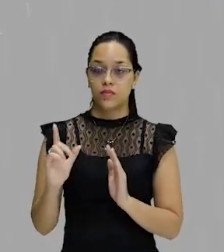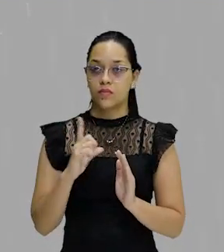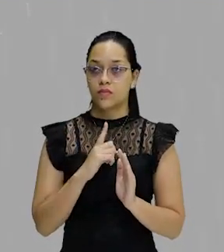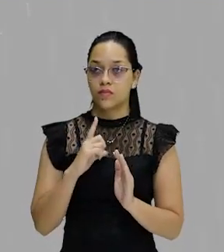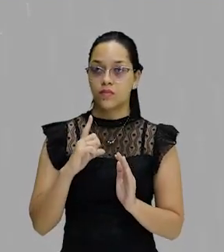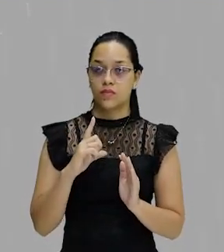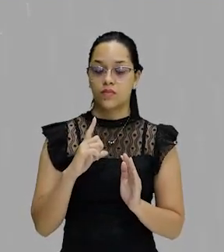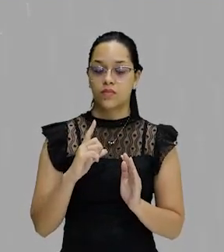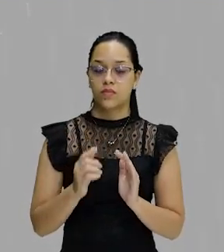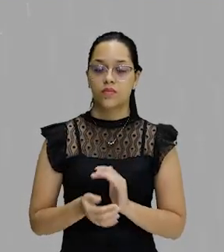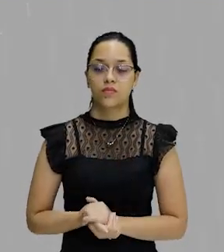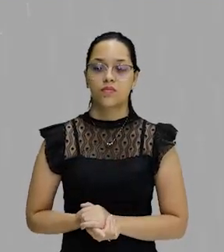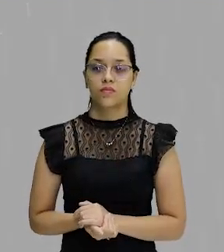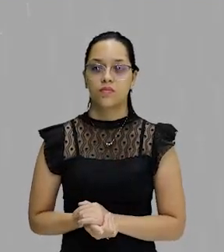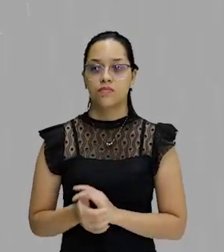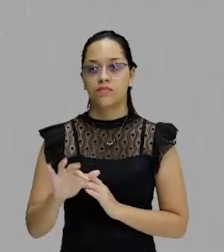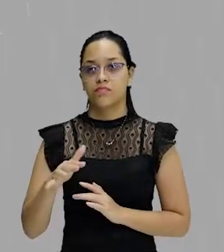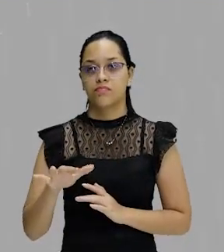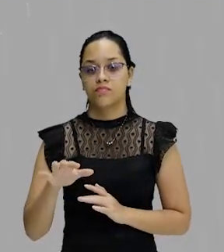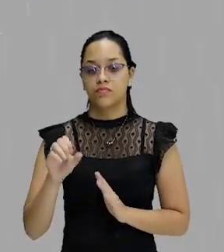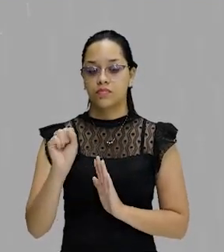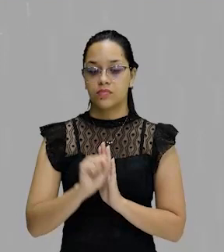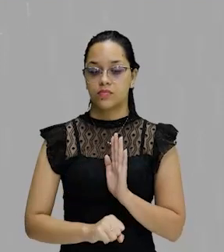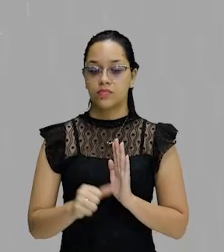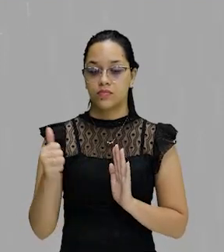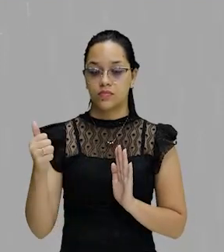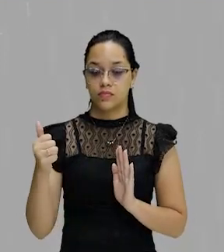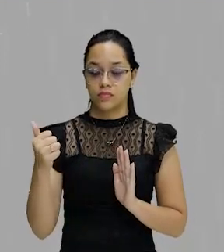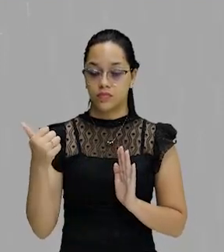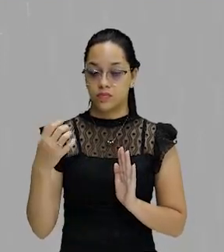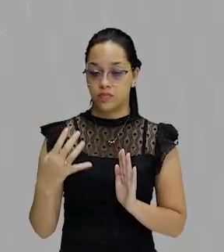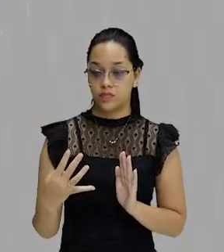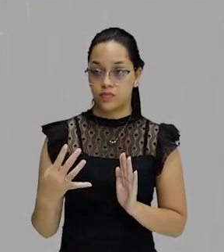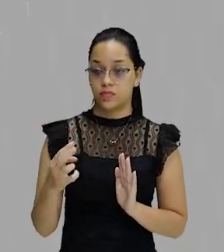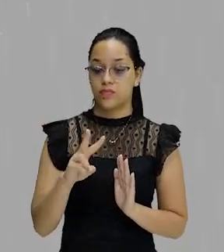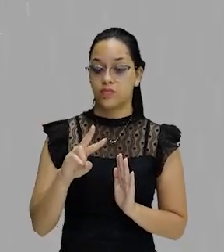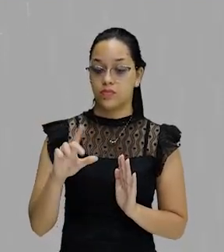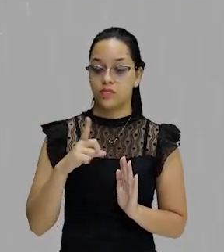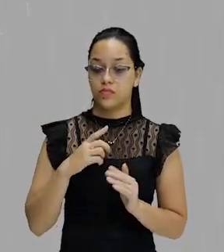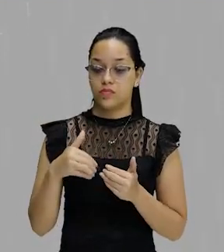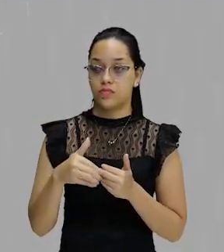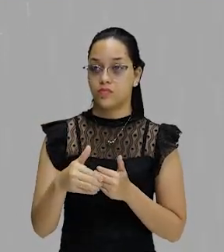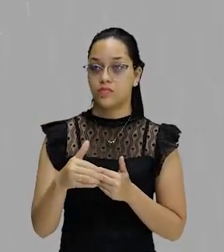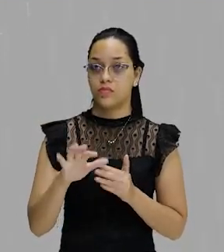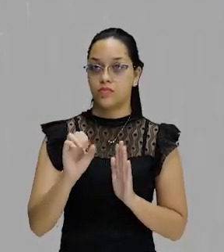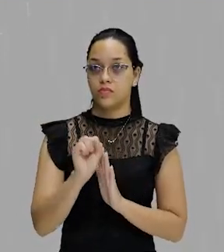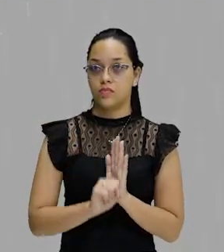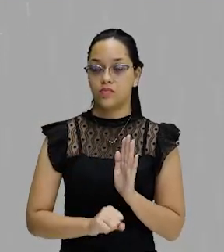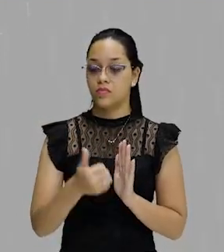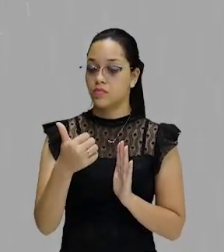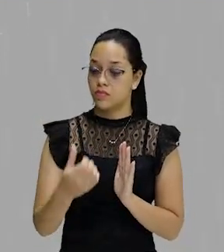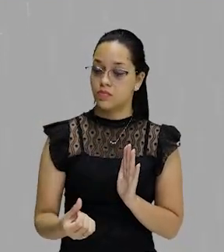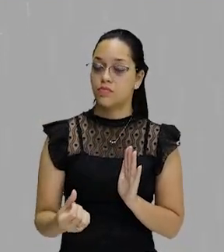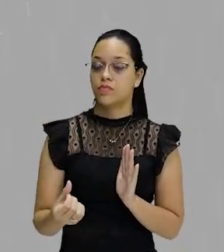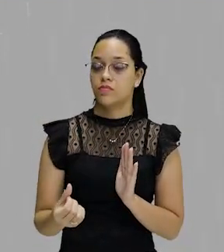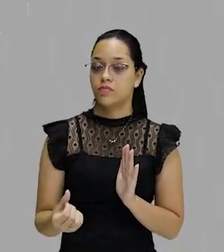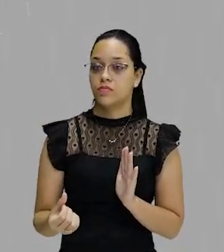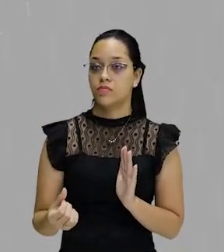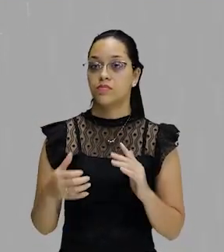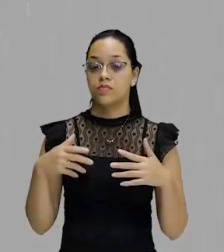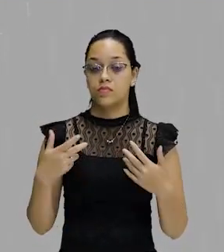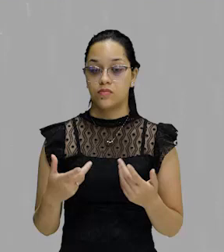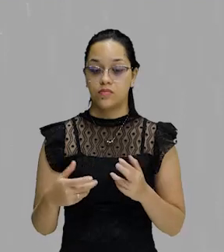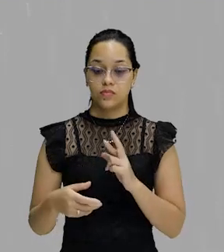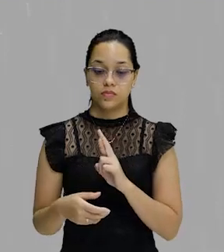Trecento italiano, por volta ali do século XIV, né, onde ele vai se estendendo por ali até o século XVI. E o